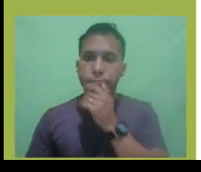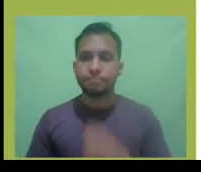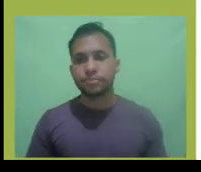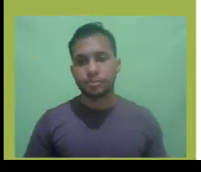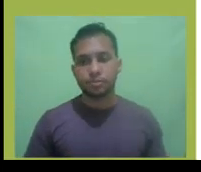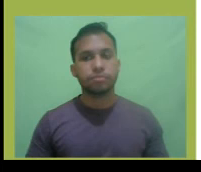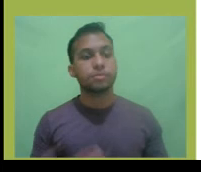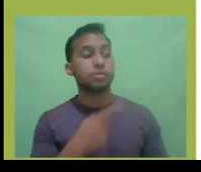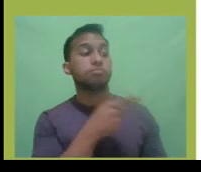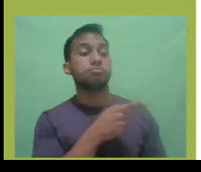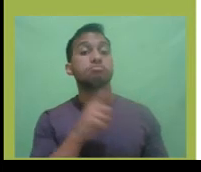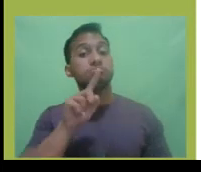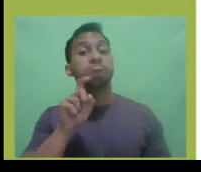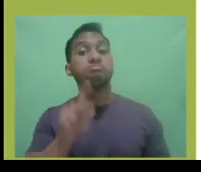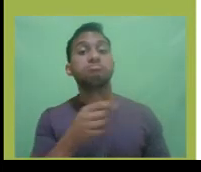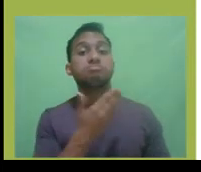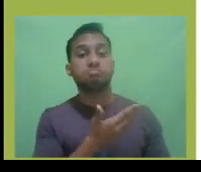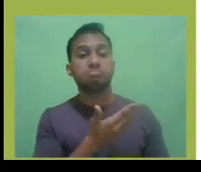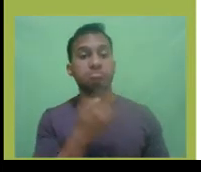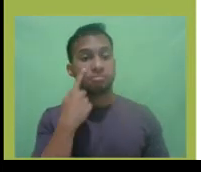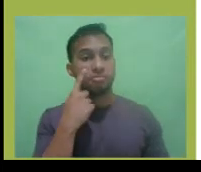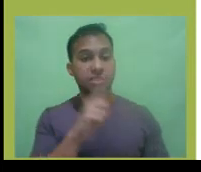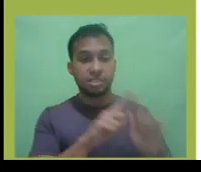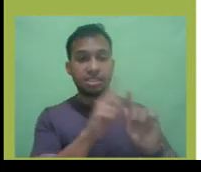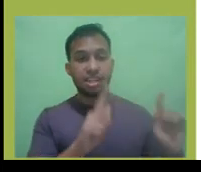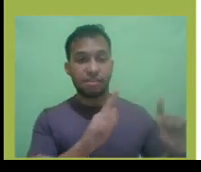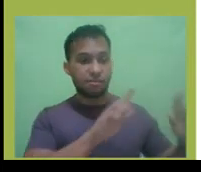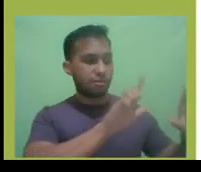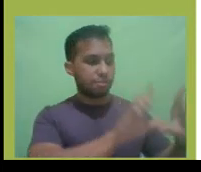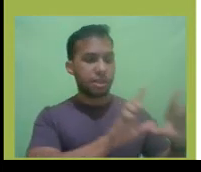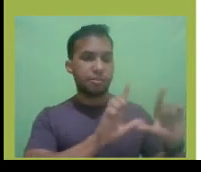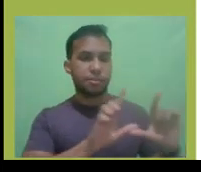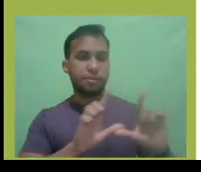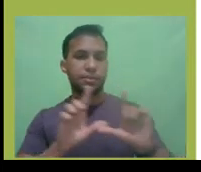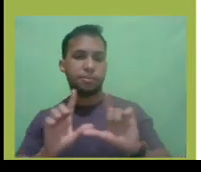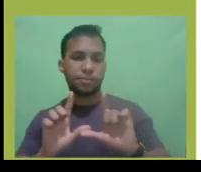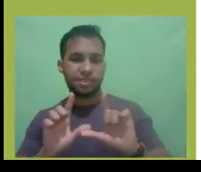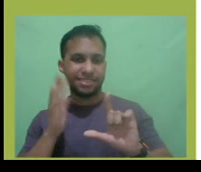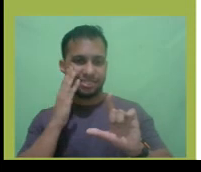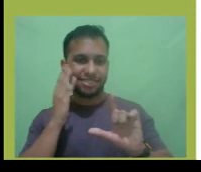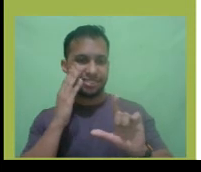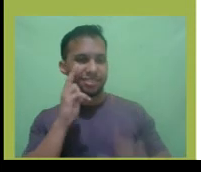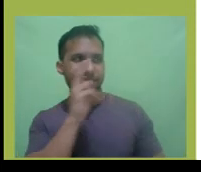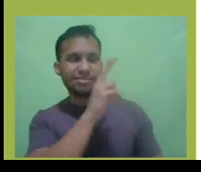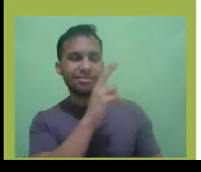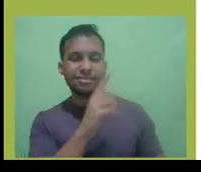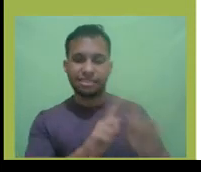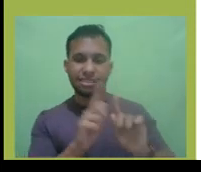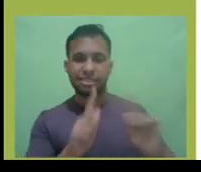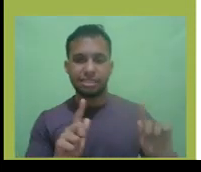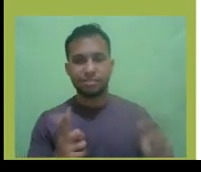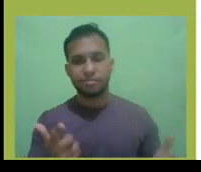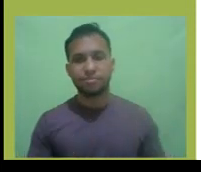está simbolizado pelo ponto de interrogação. Ou será que ela continua sofrendo com o estresse hídrico? Ela é capaz de se recuperar?